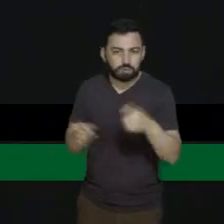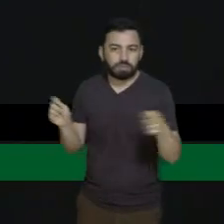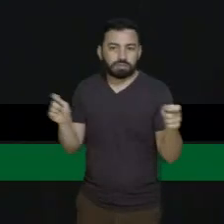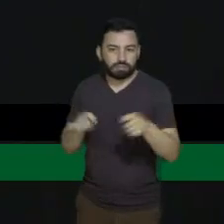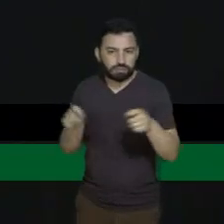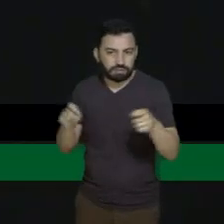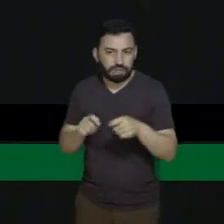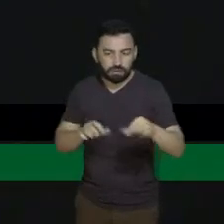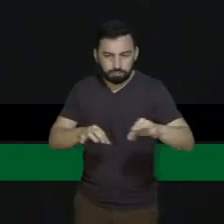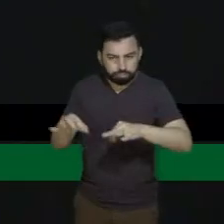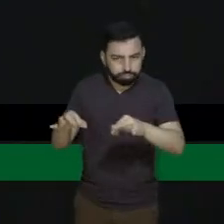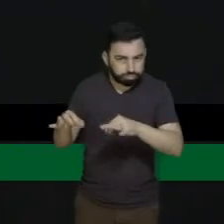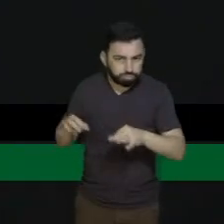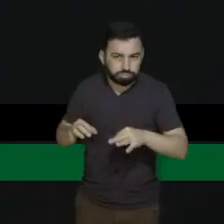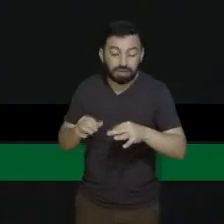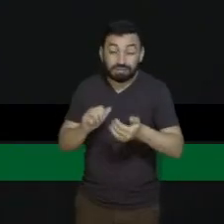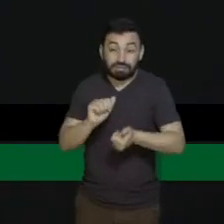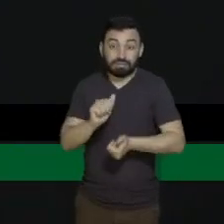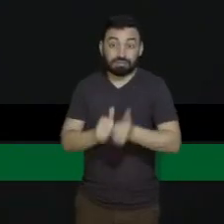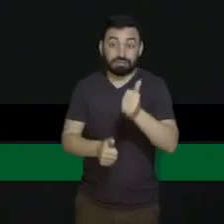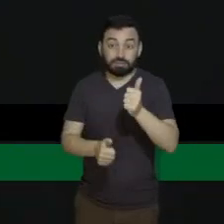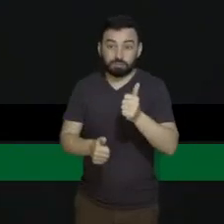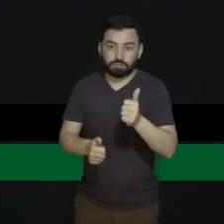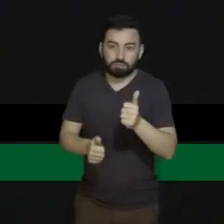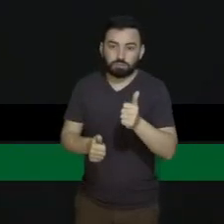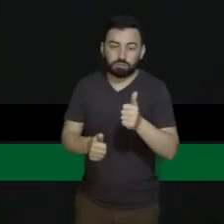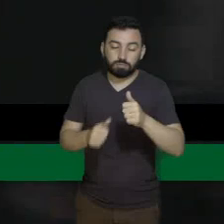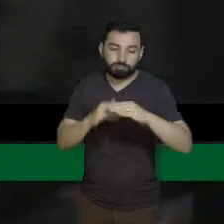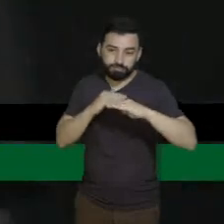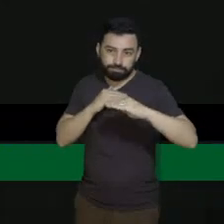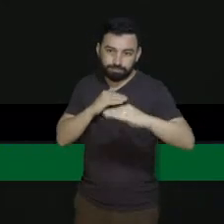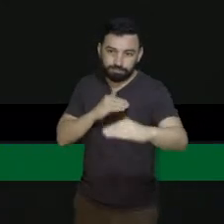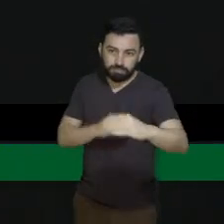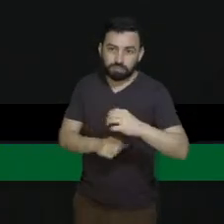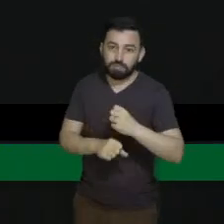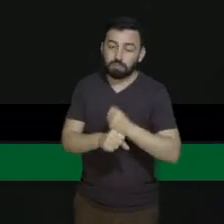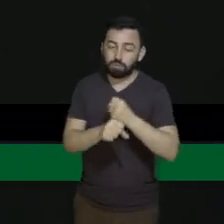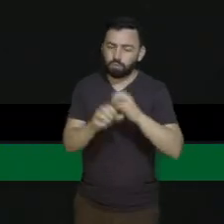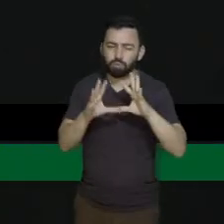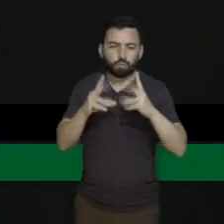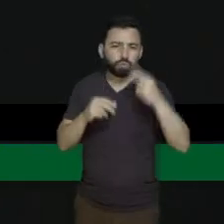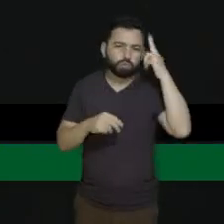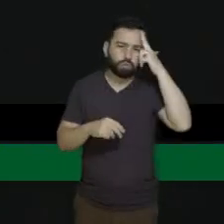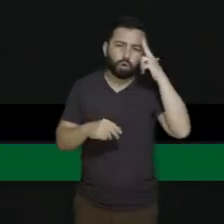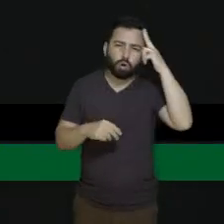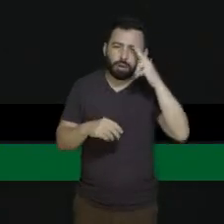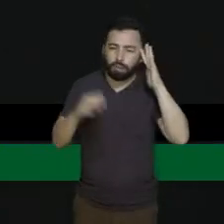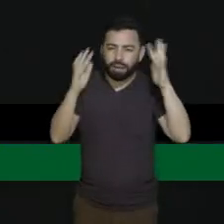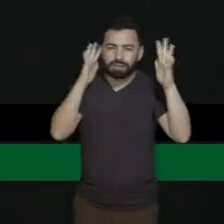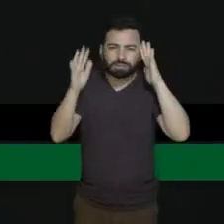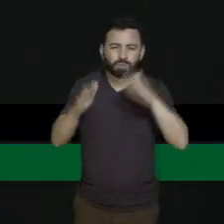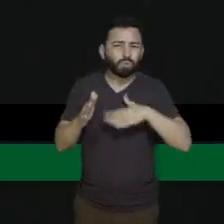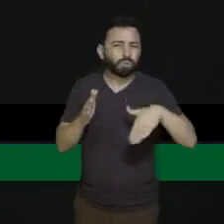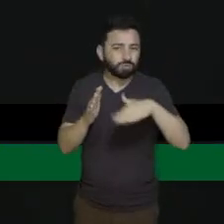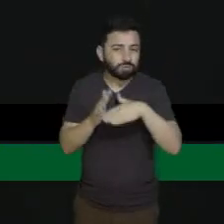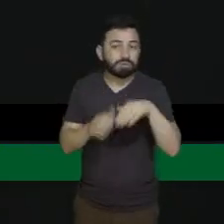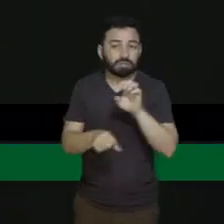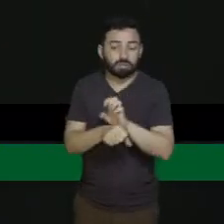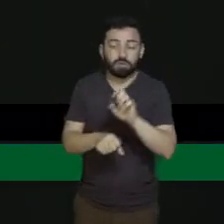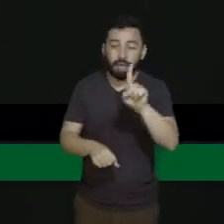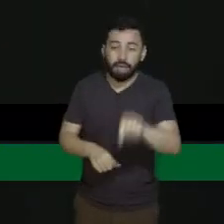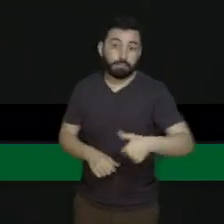pista de atletismo tão sonhada pelas competições de atletismo de todo o Estado, e será uma das